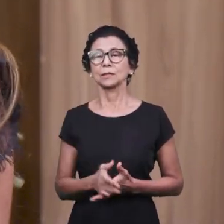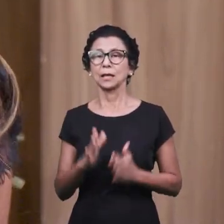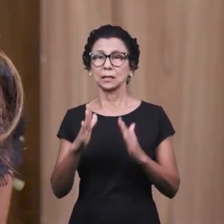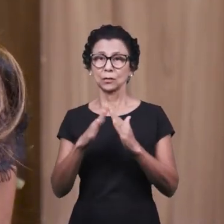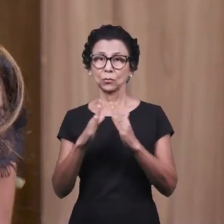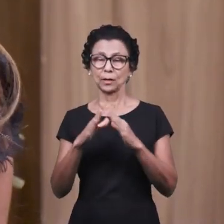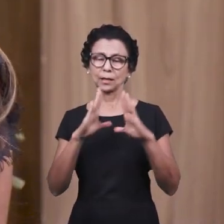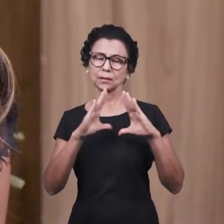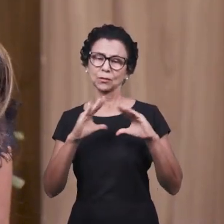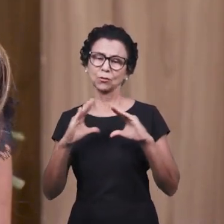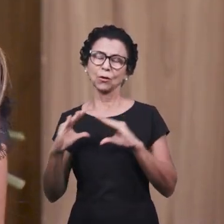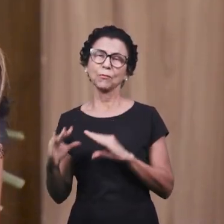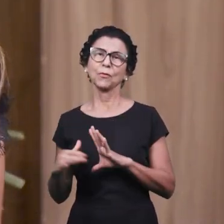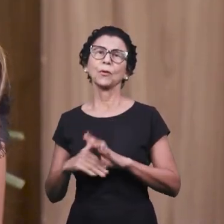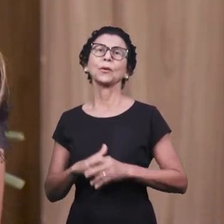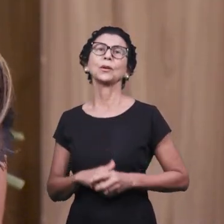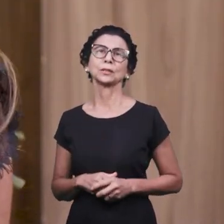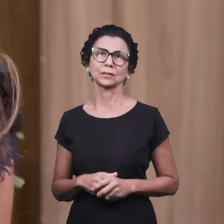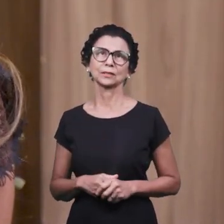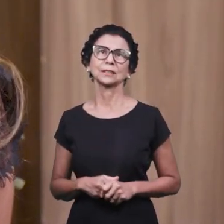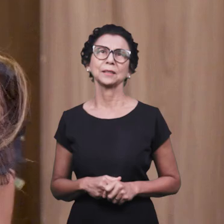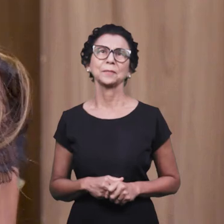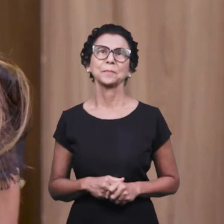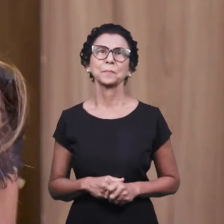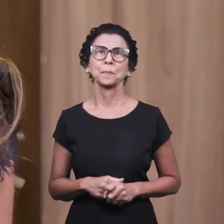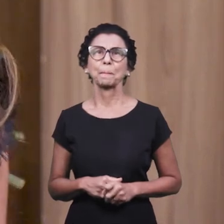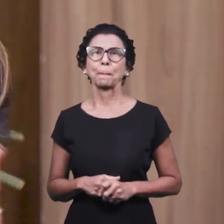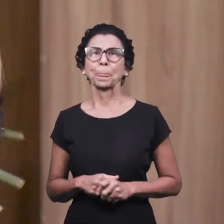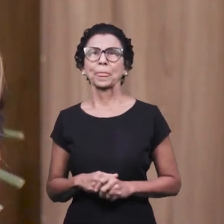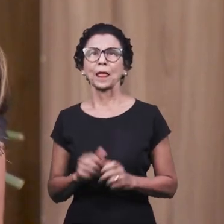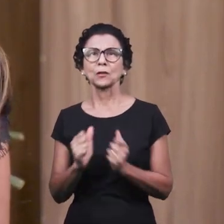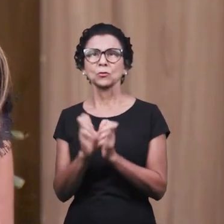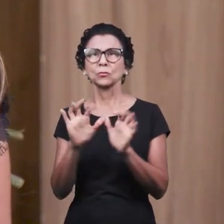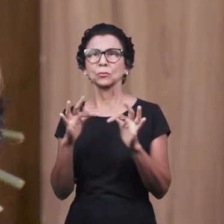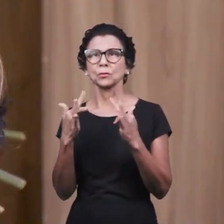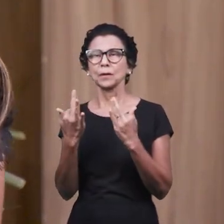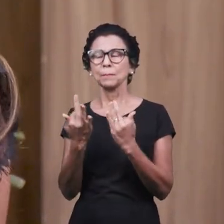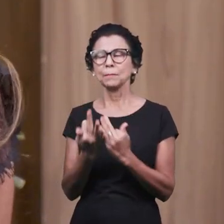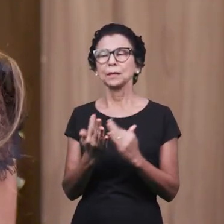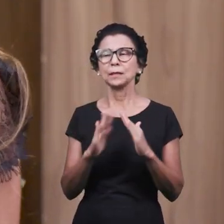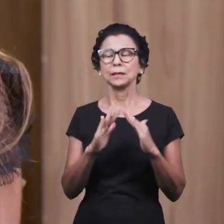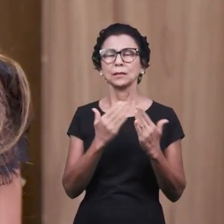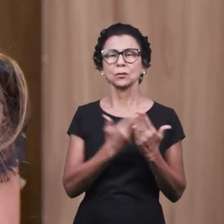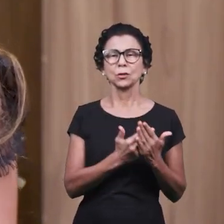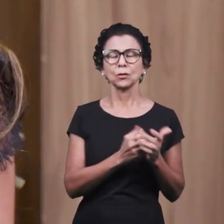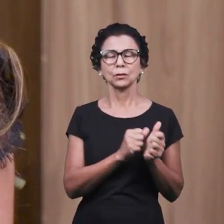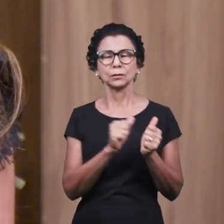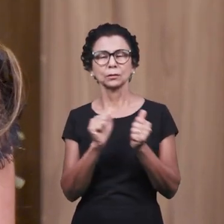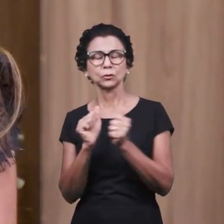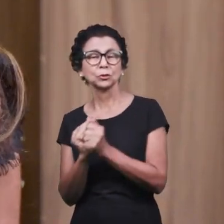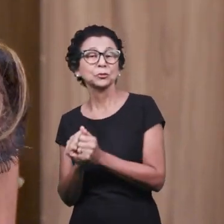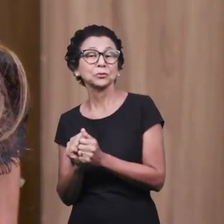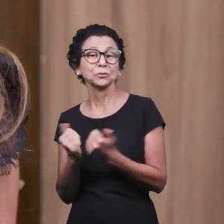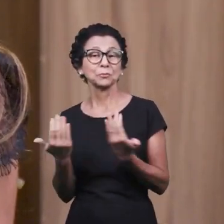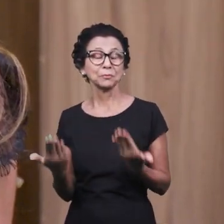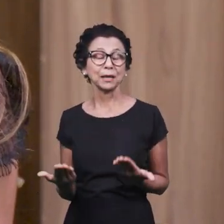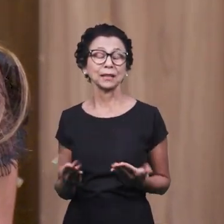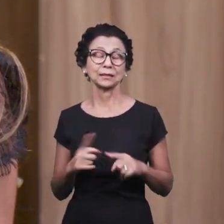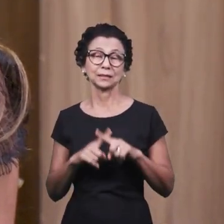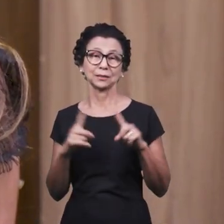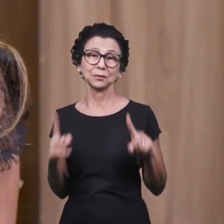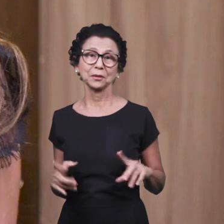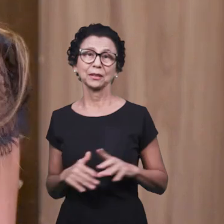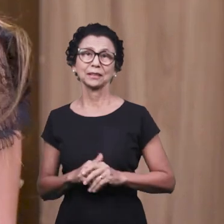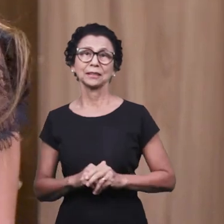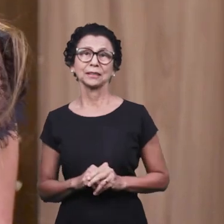Eu sempre tinha uma rotina aqui em Vitória, né? Com a minha família, ir pra escola e fazer coisas extracurriculares. Mas a partir do momento que